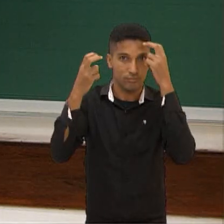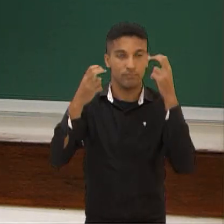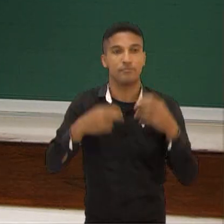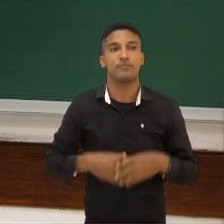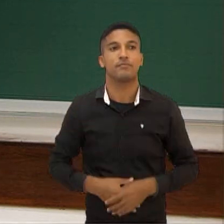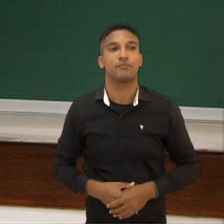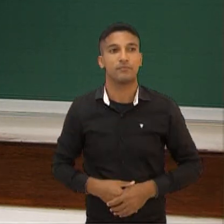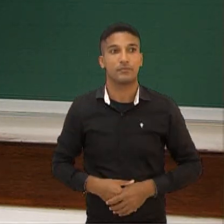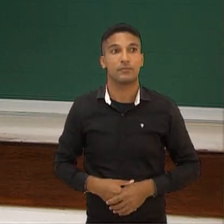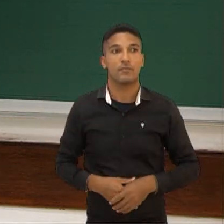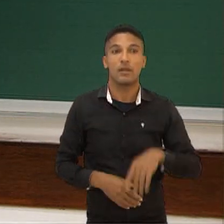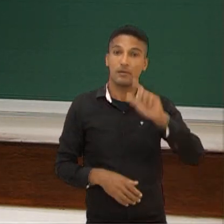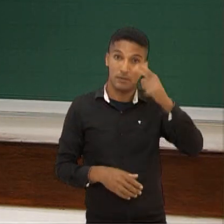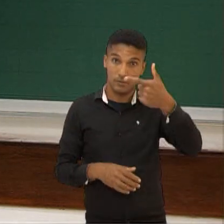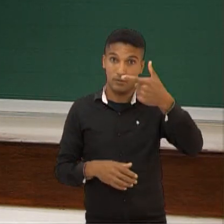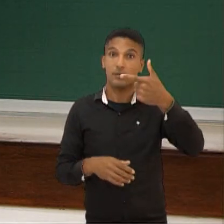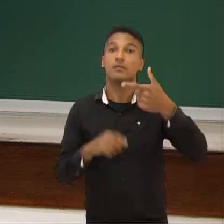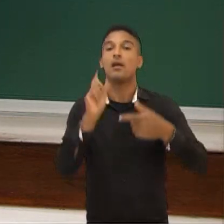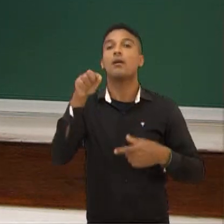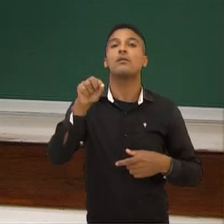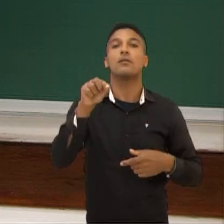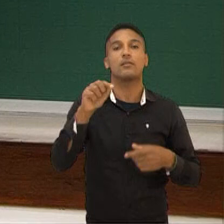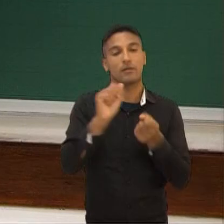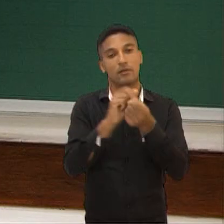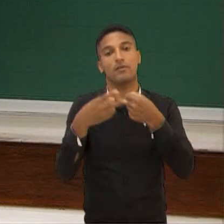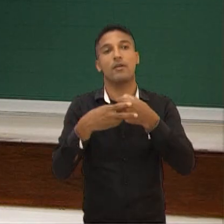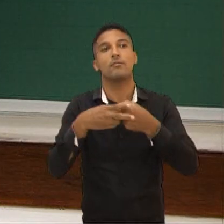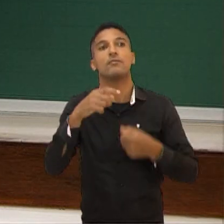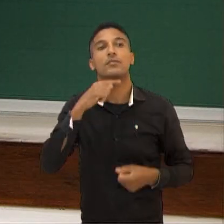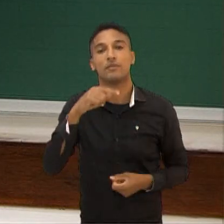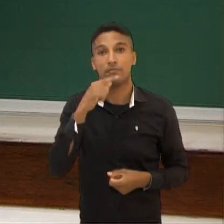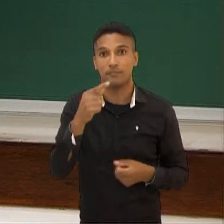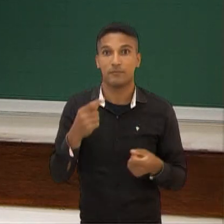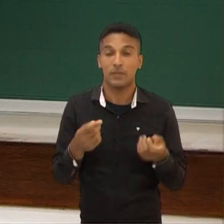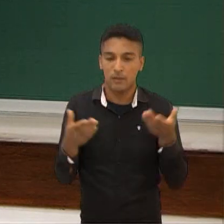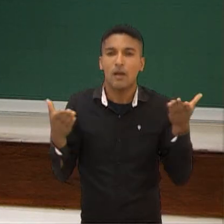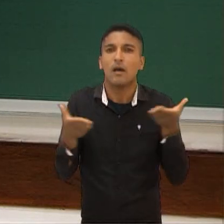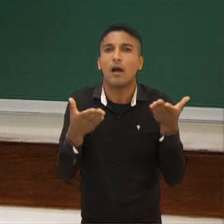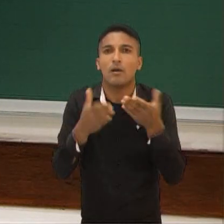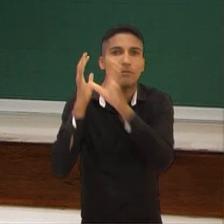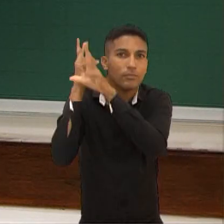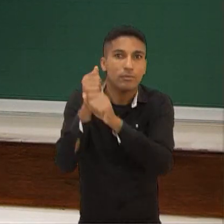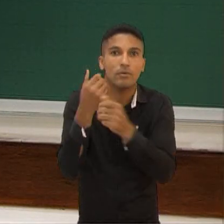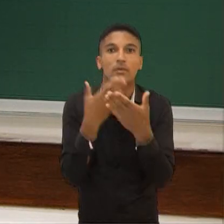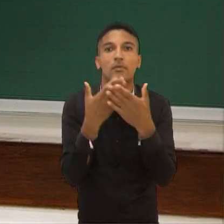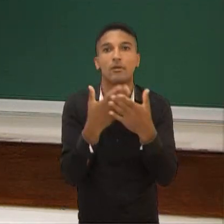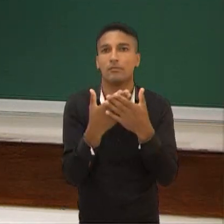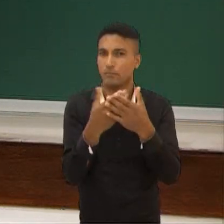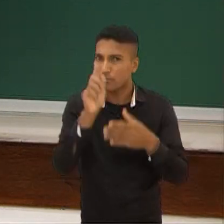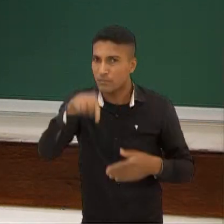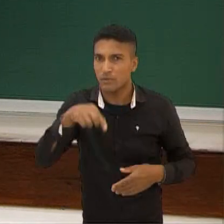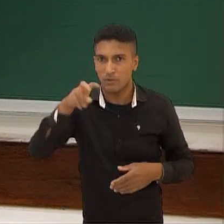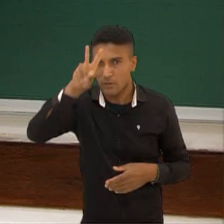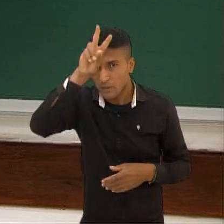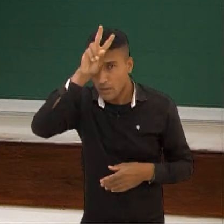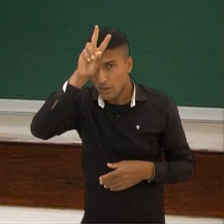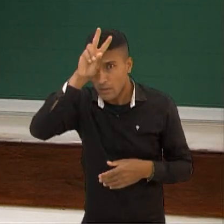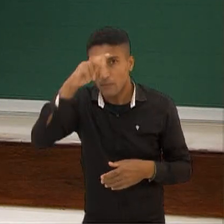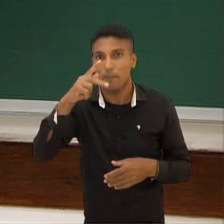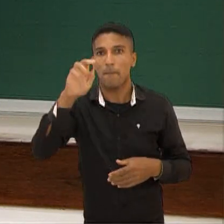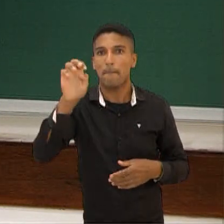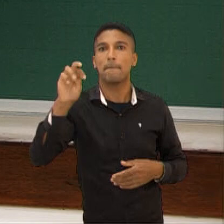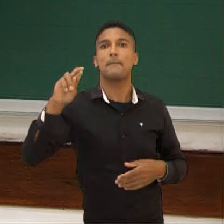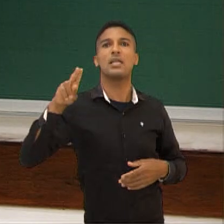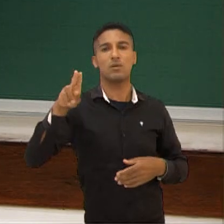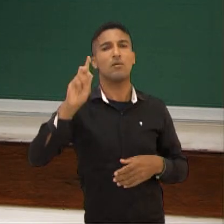de dúvida. Então, que vimos hoje? Seria o Peru, então, um país multicultural?